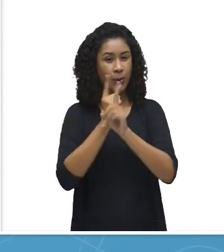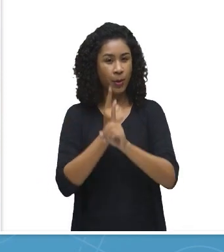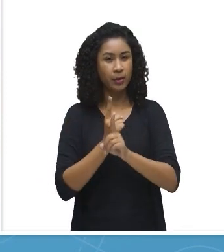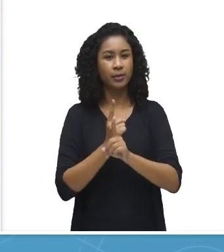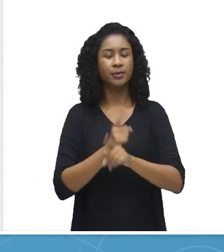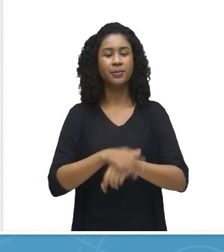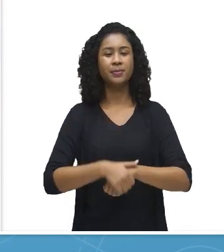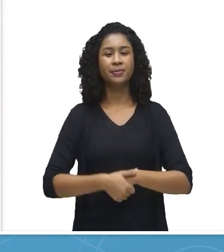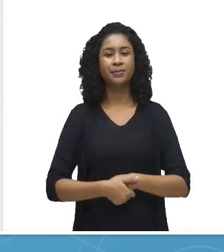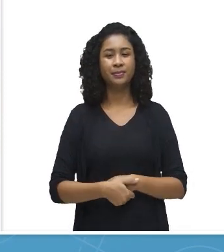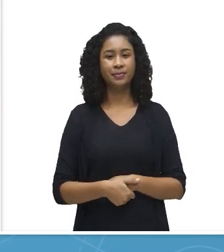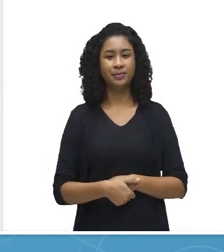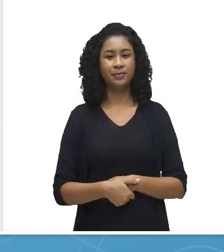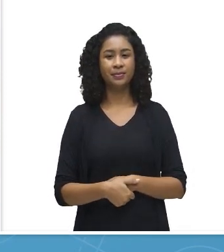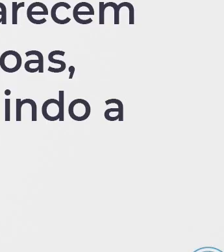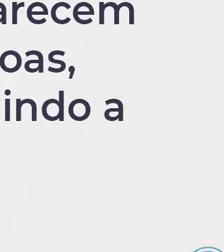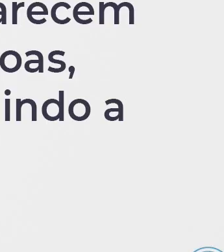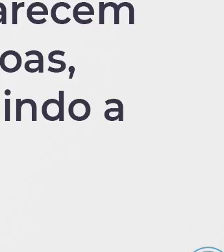resolvermos juntos.